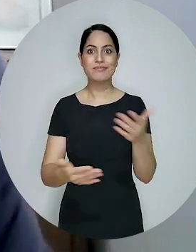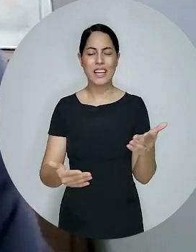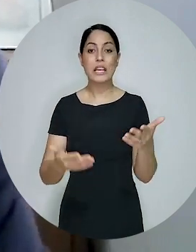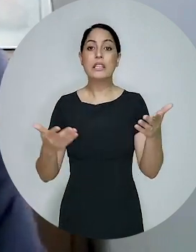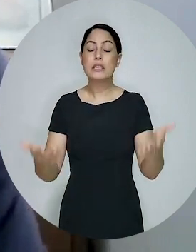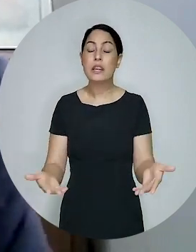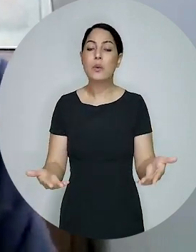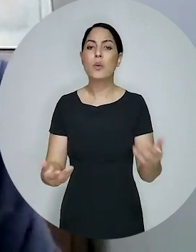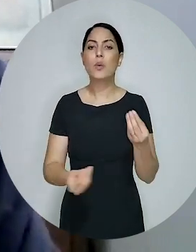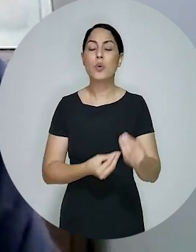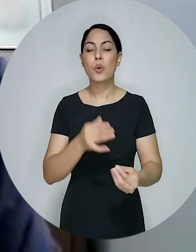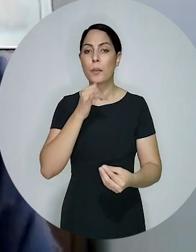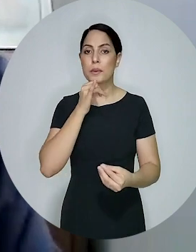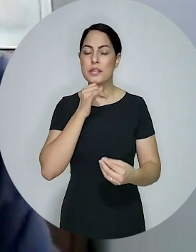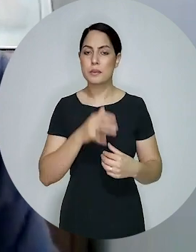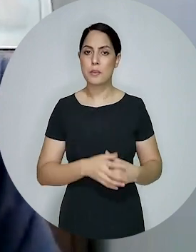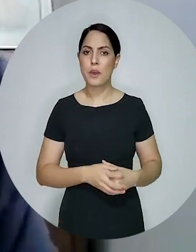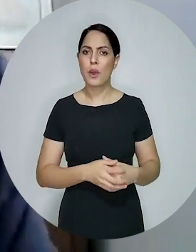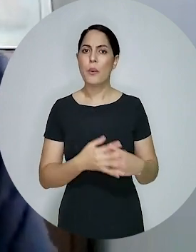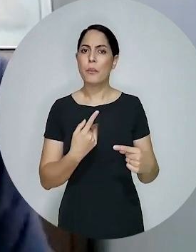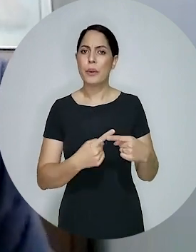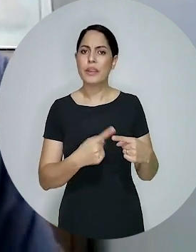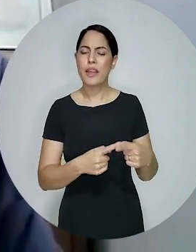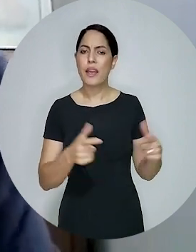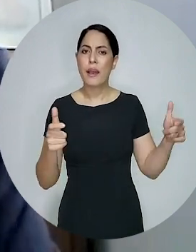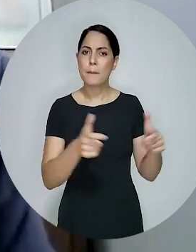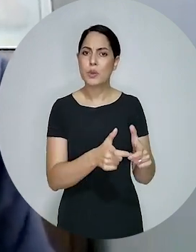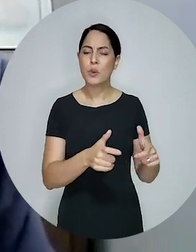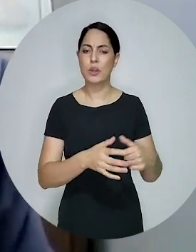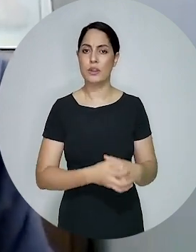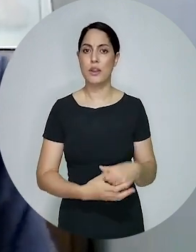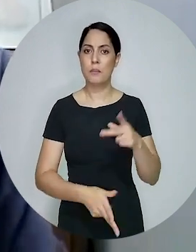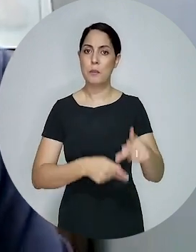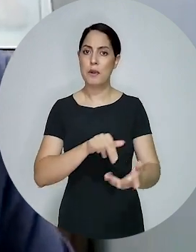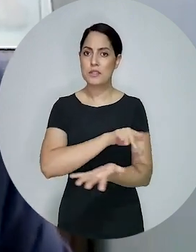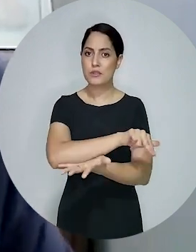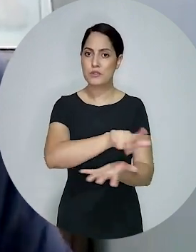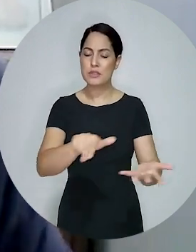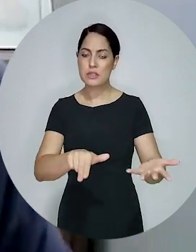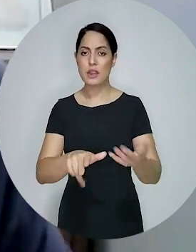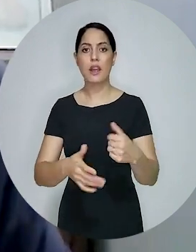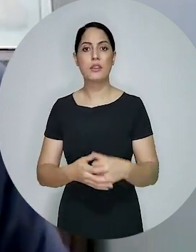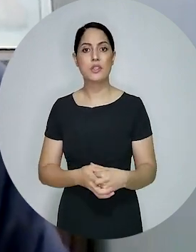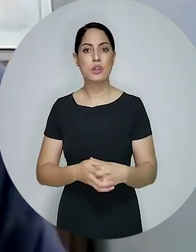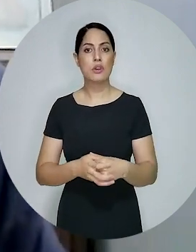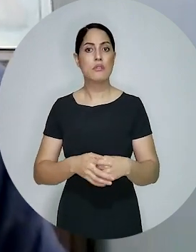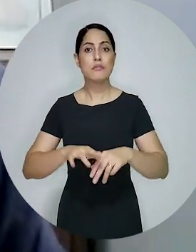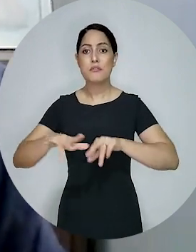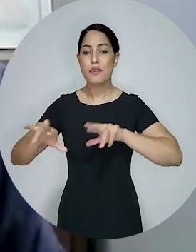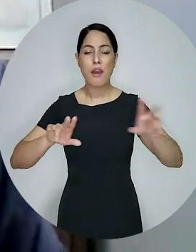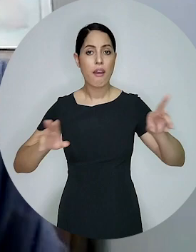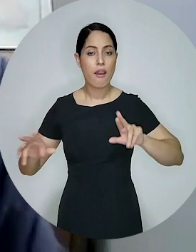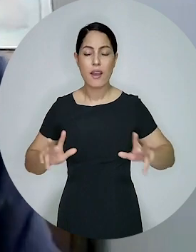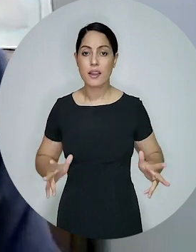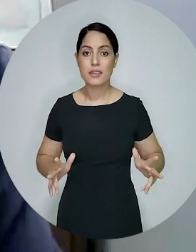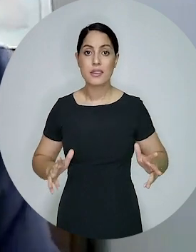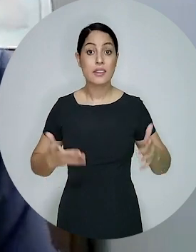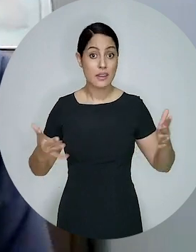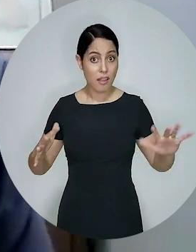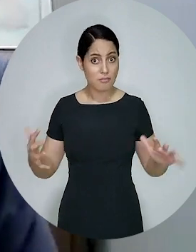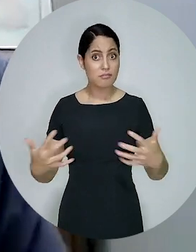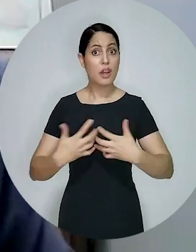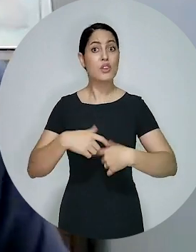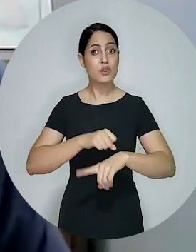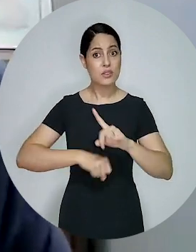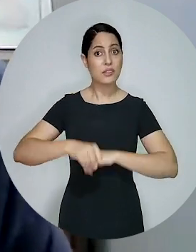supressão das minorias, a supressão da pluralidade, da diversidade que compõe a sociedade brasileira. Então,